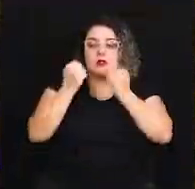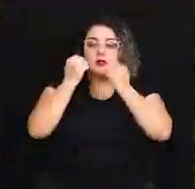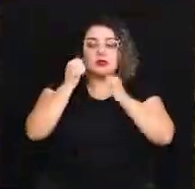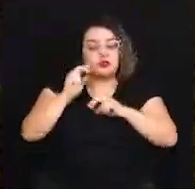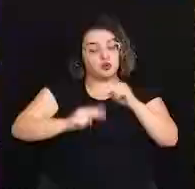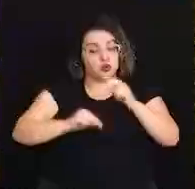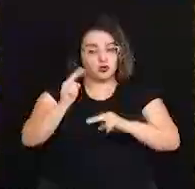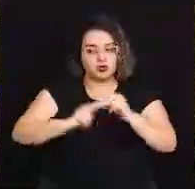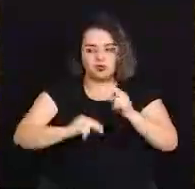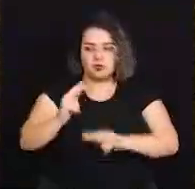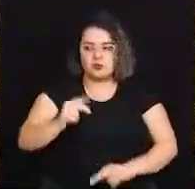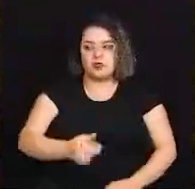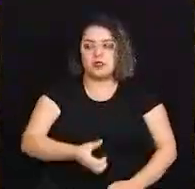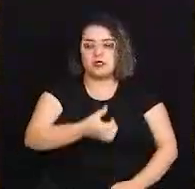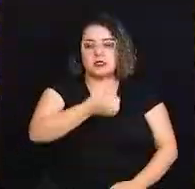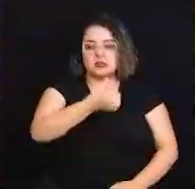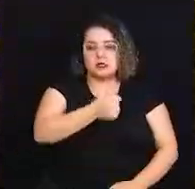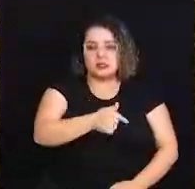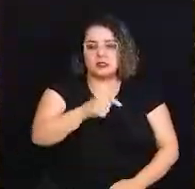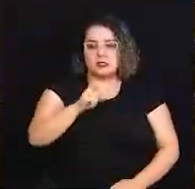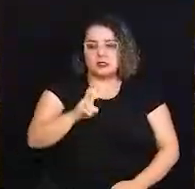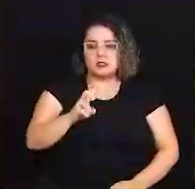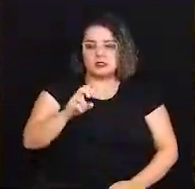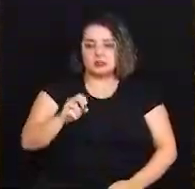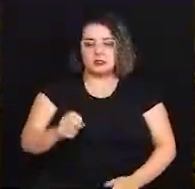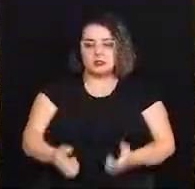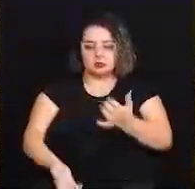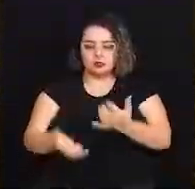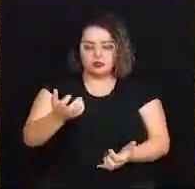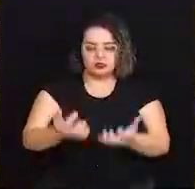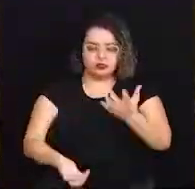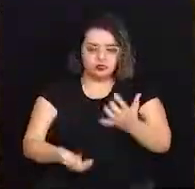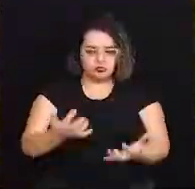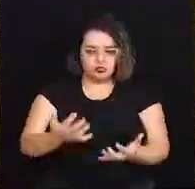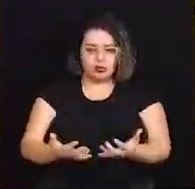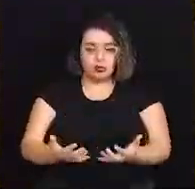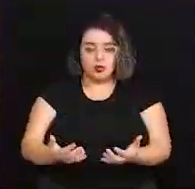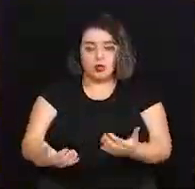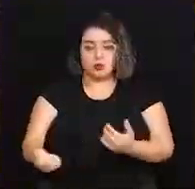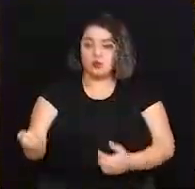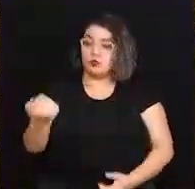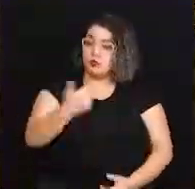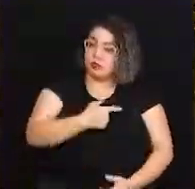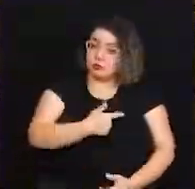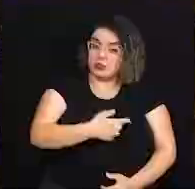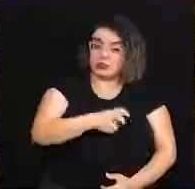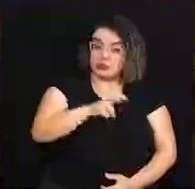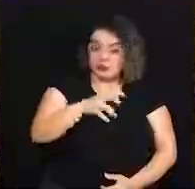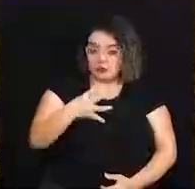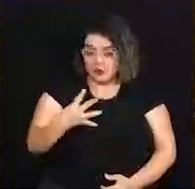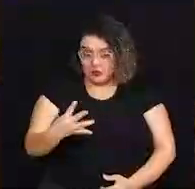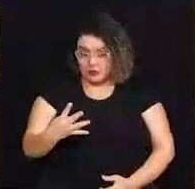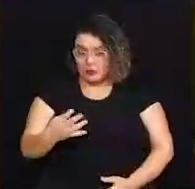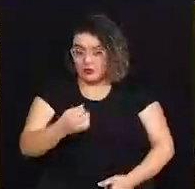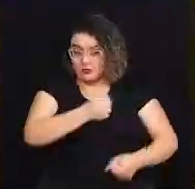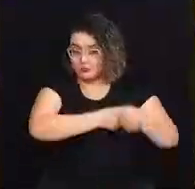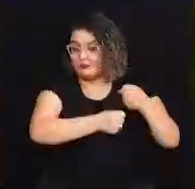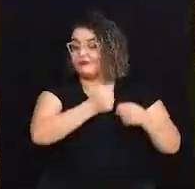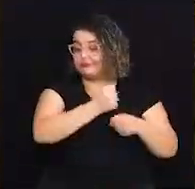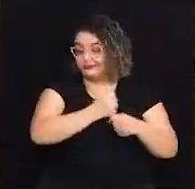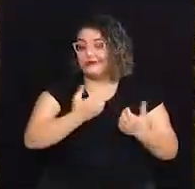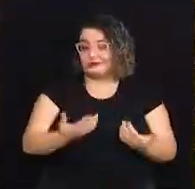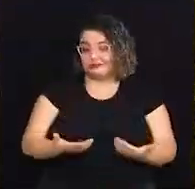registrados 65 focos de incêndio, contra 54 no ano passado, nesse mesmo período. O